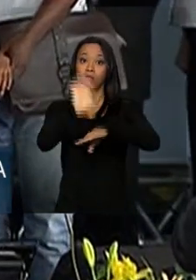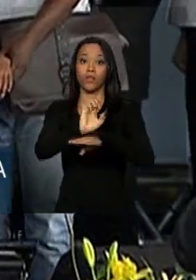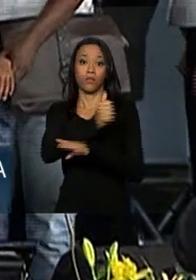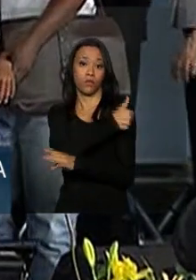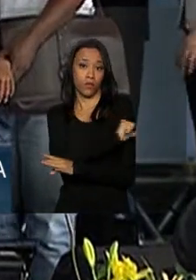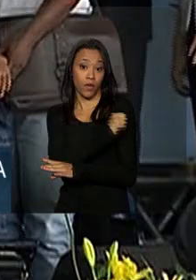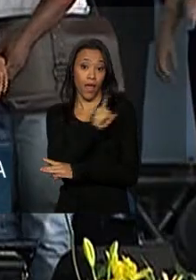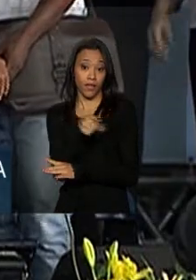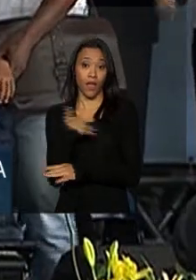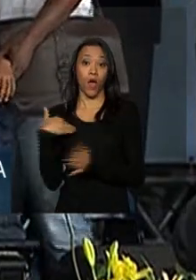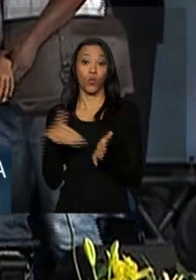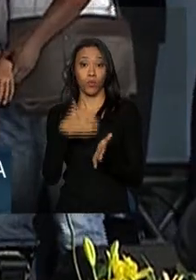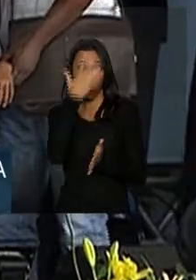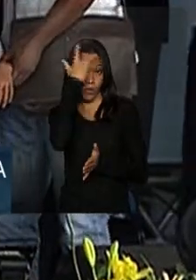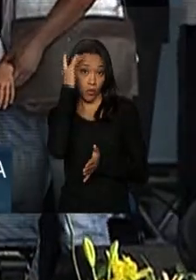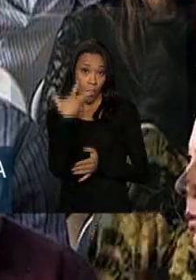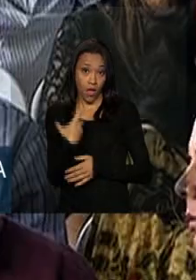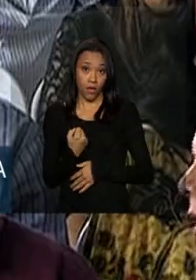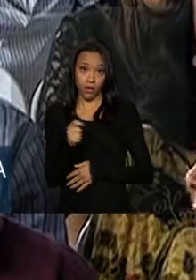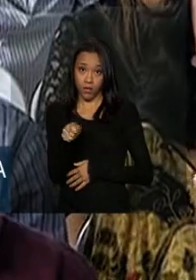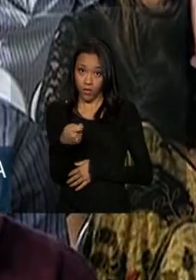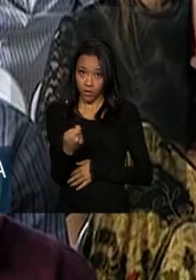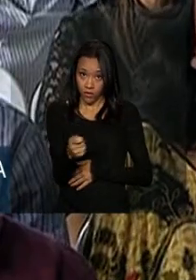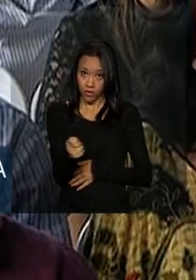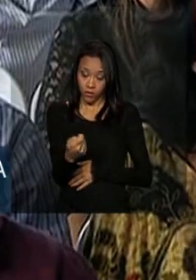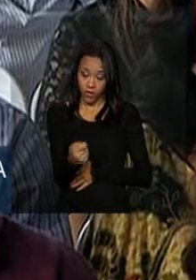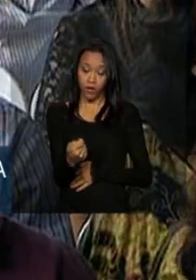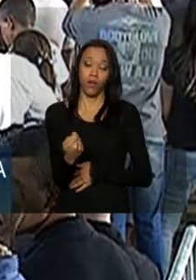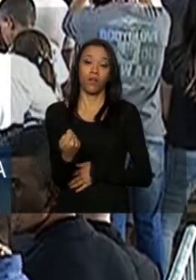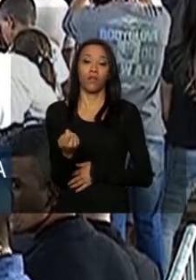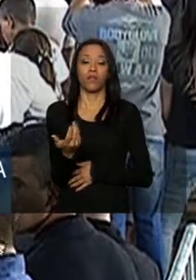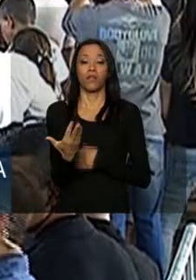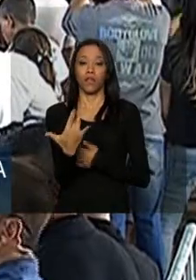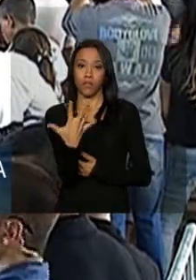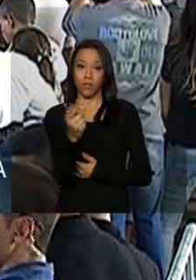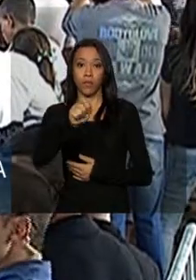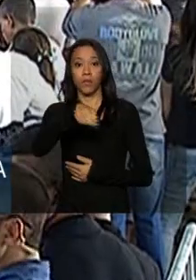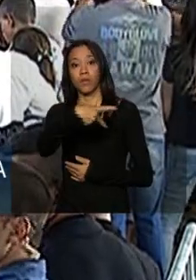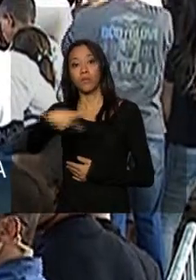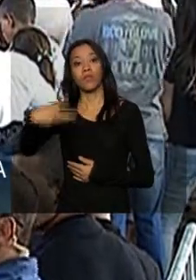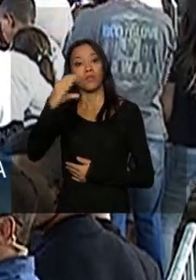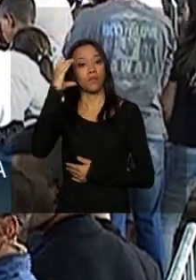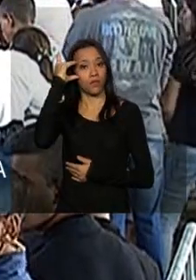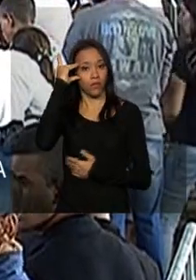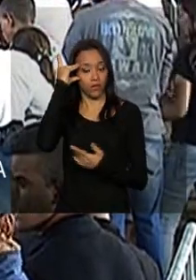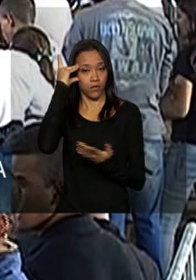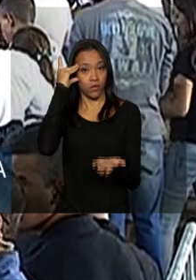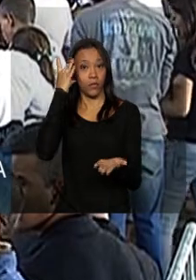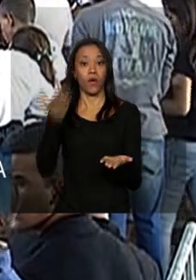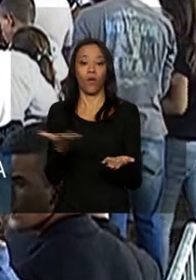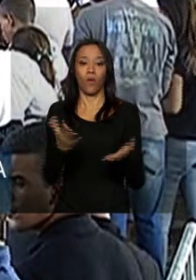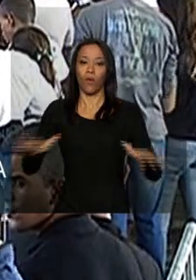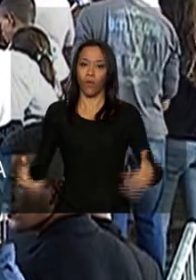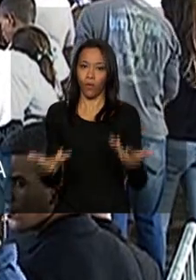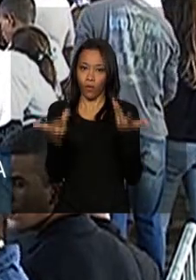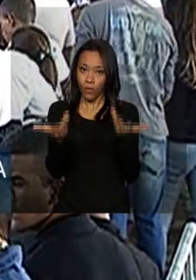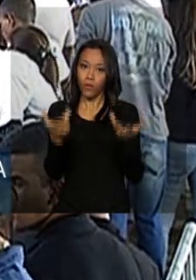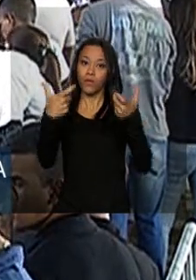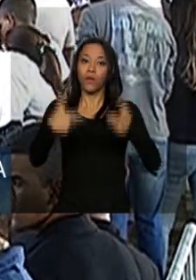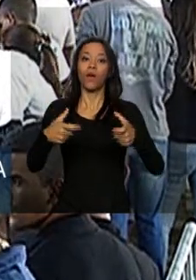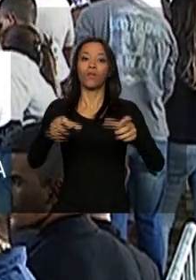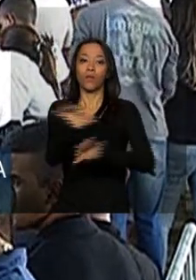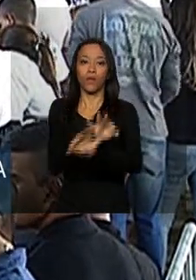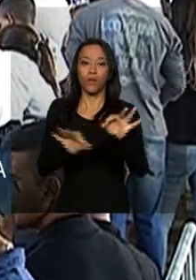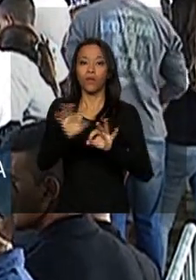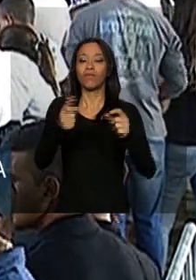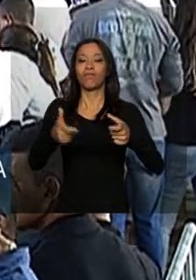última moradora a receber as chaves das mãos da presidenta Dilma Rousseff nessa cerimônia realizada no Rio